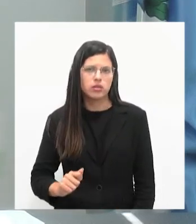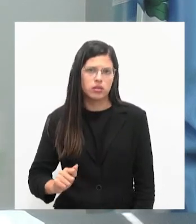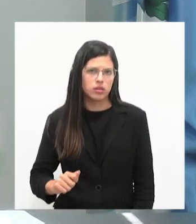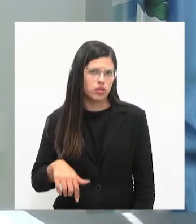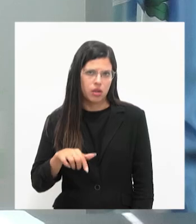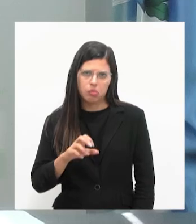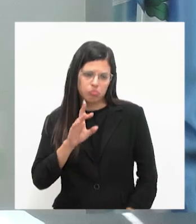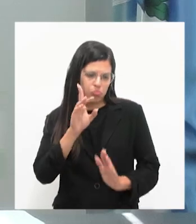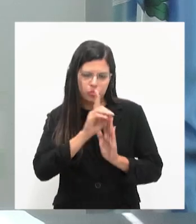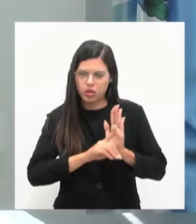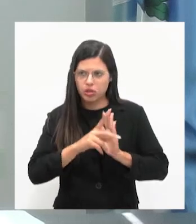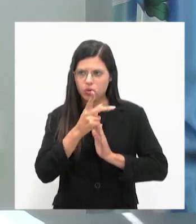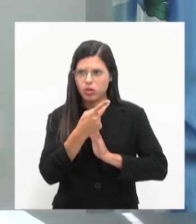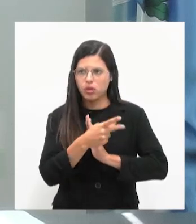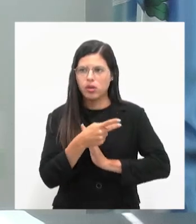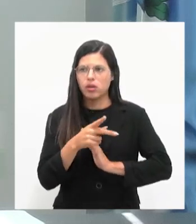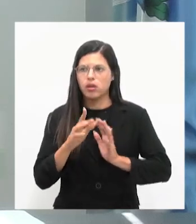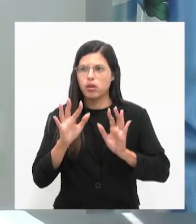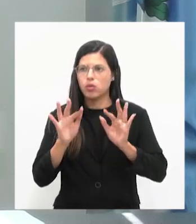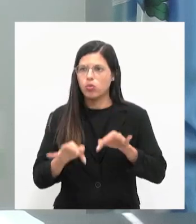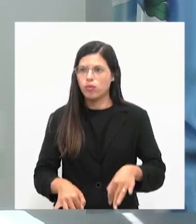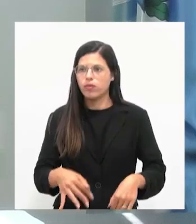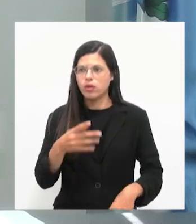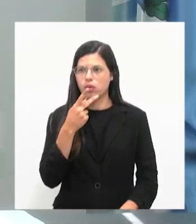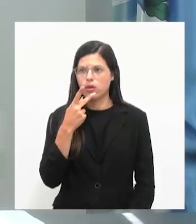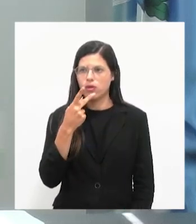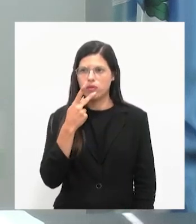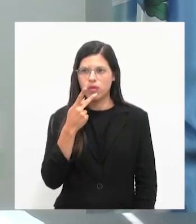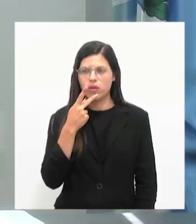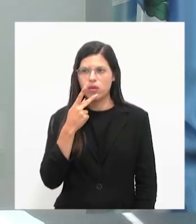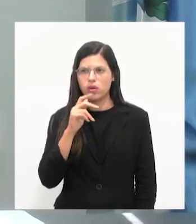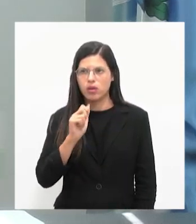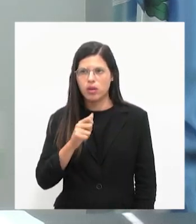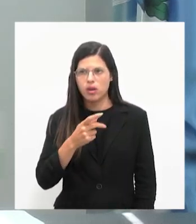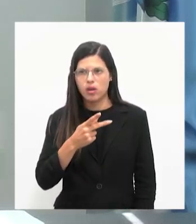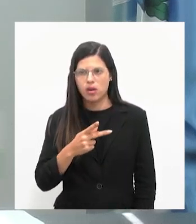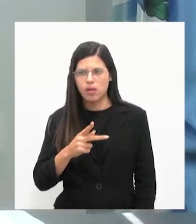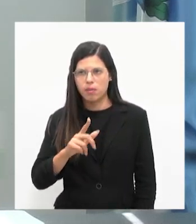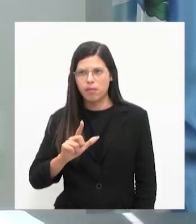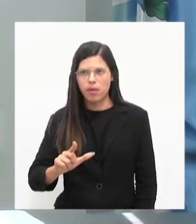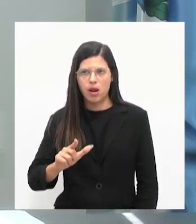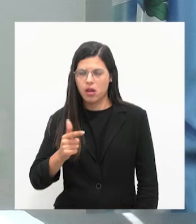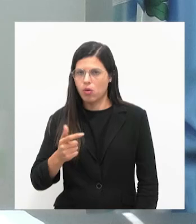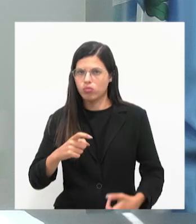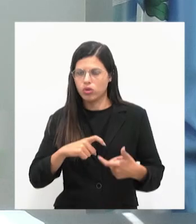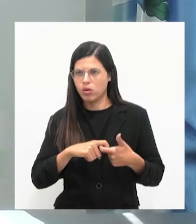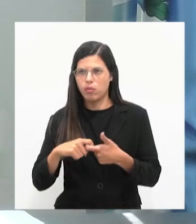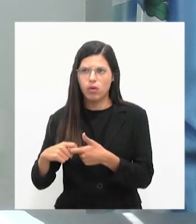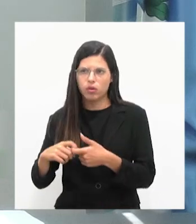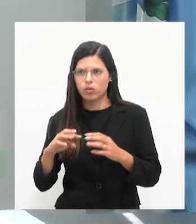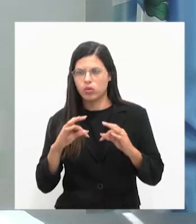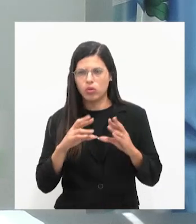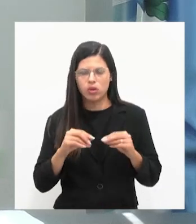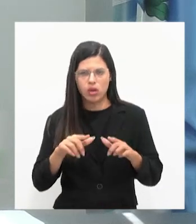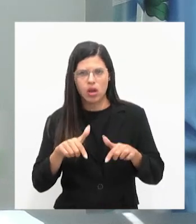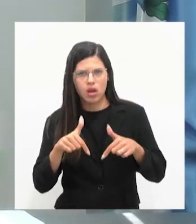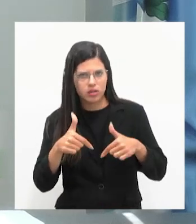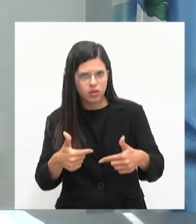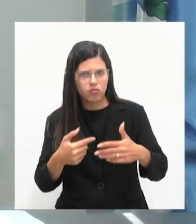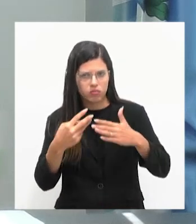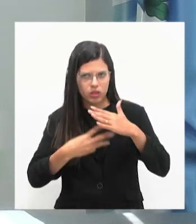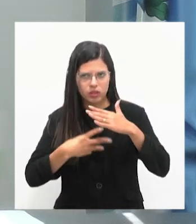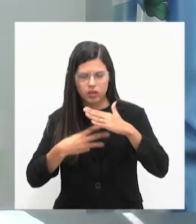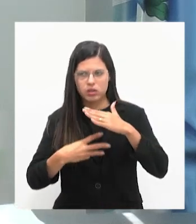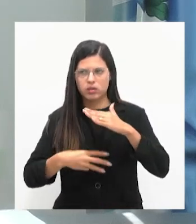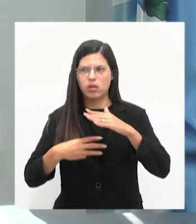dela de não falar. E no final ela falou que a PL não tinha nenhum reboque e que toda a operação era terceirizada. E aí a gente